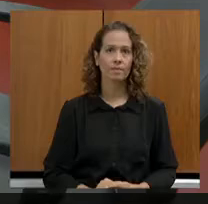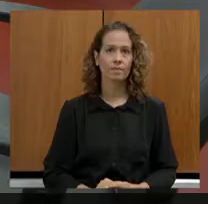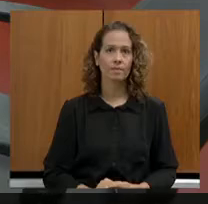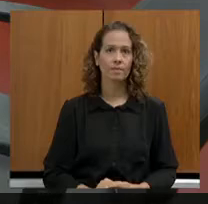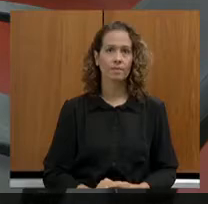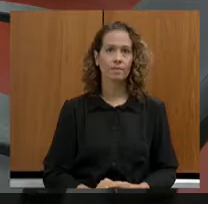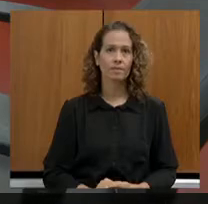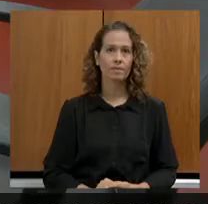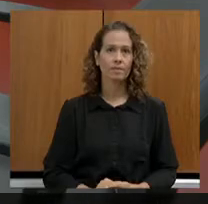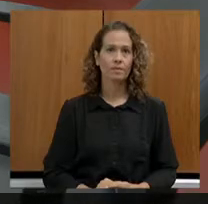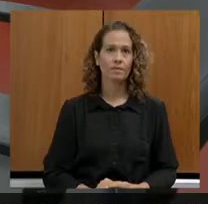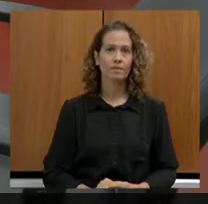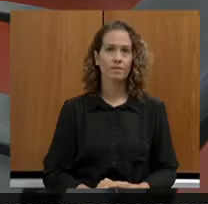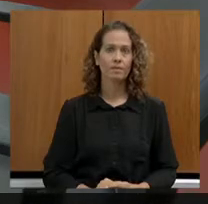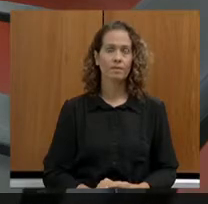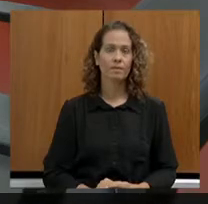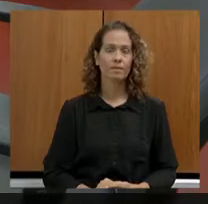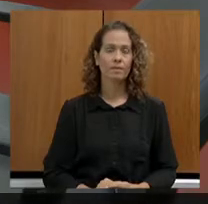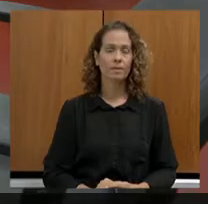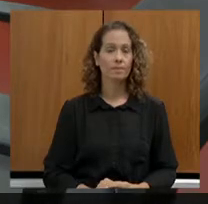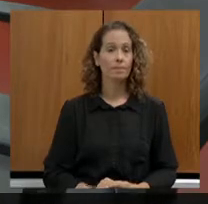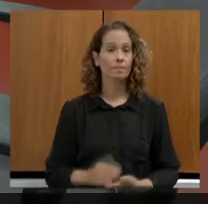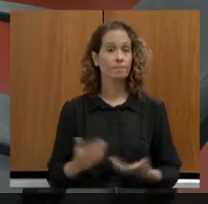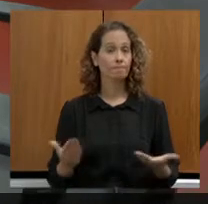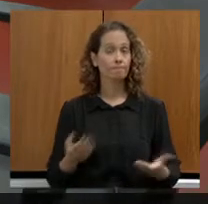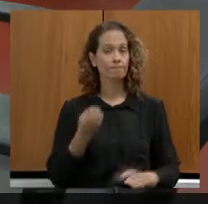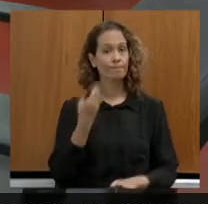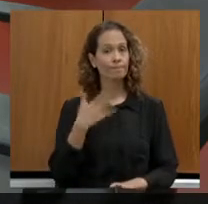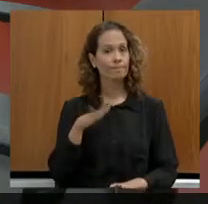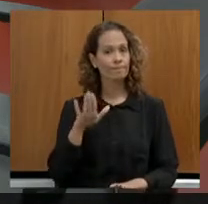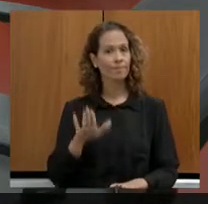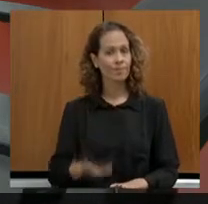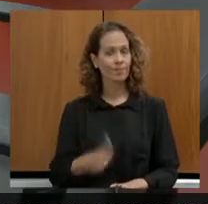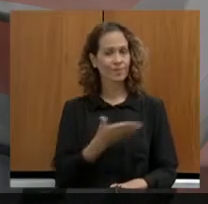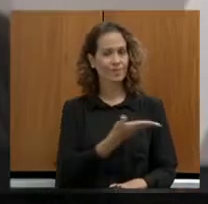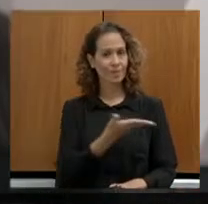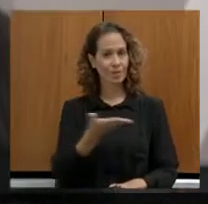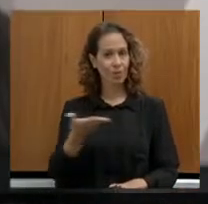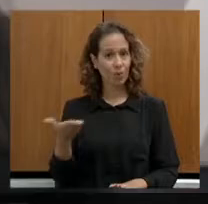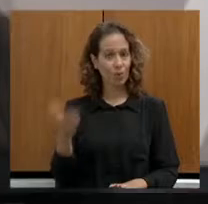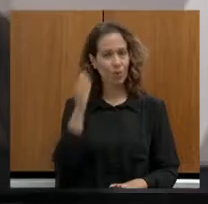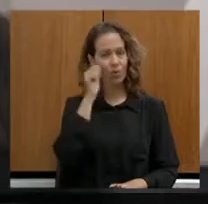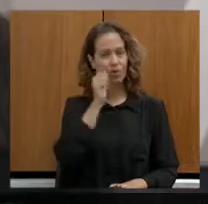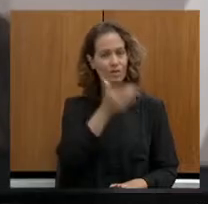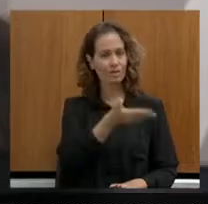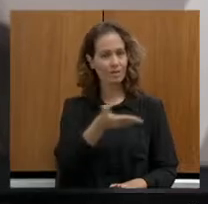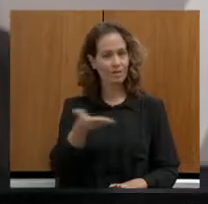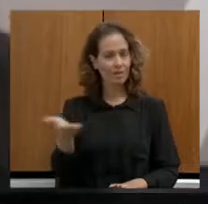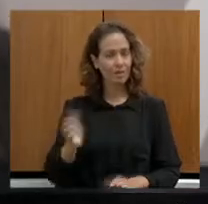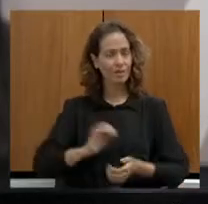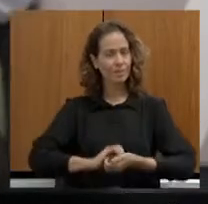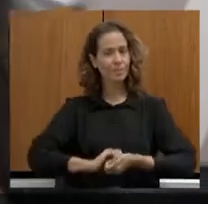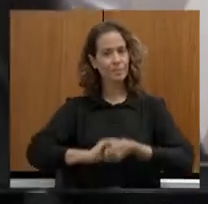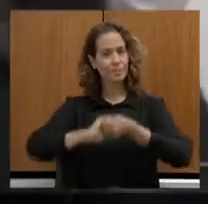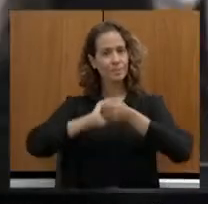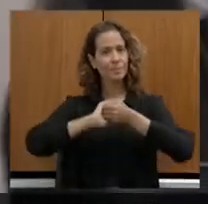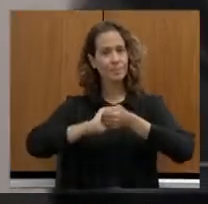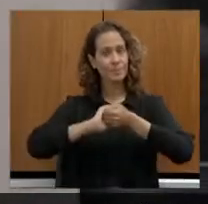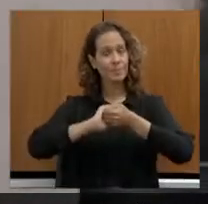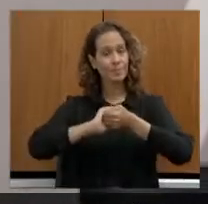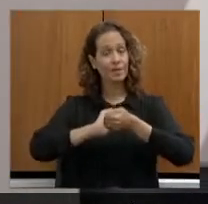é bem bom Boa tarde ahh a todas a todos cumprimentar